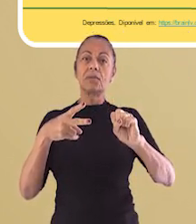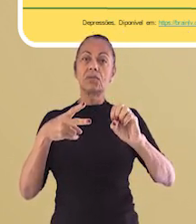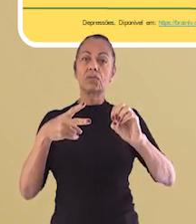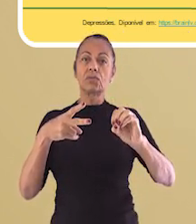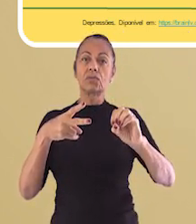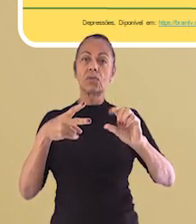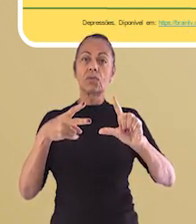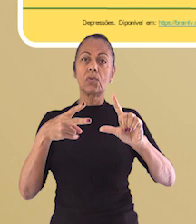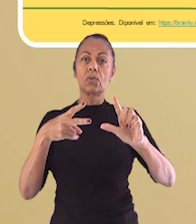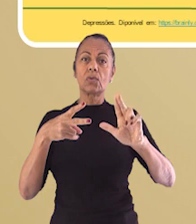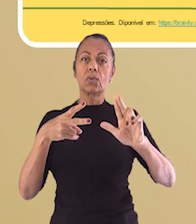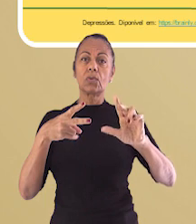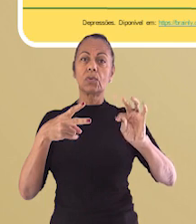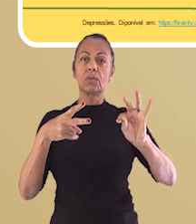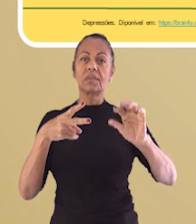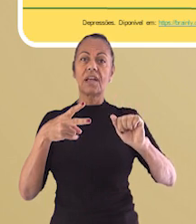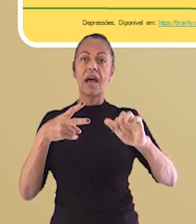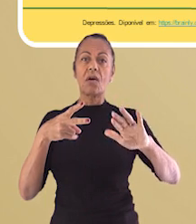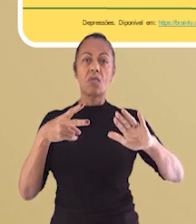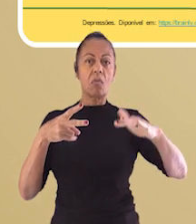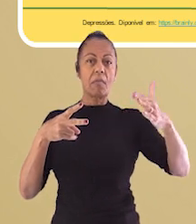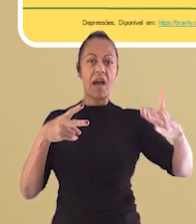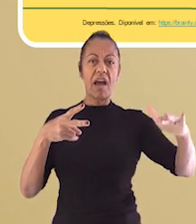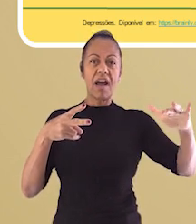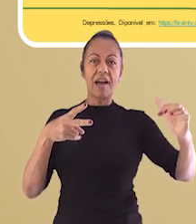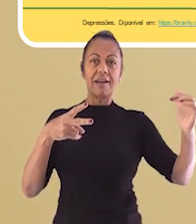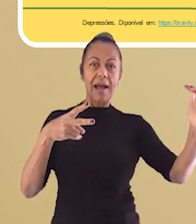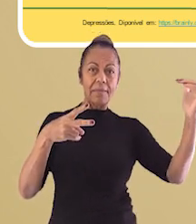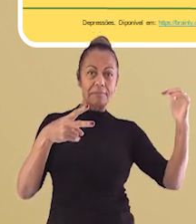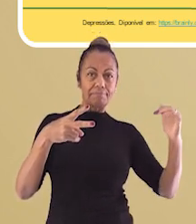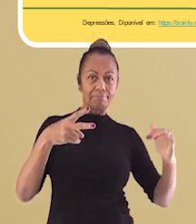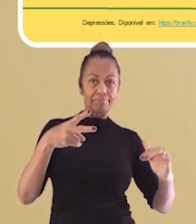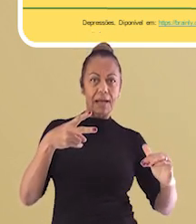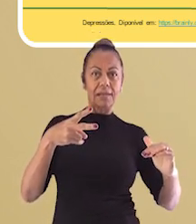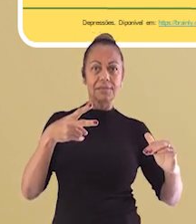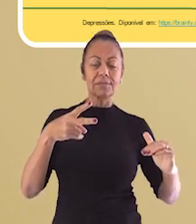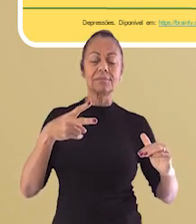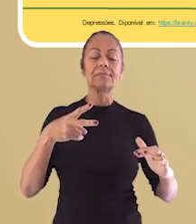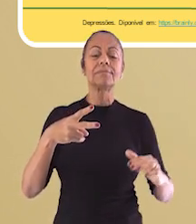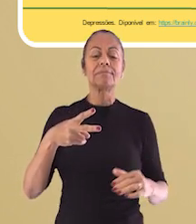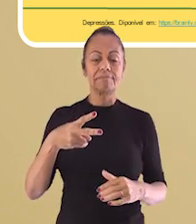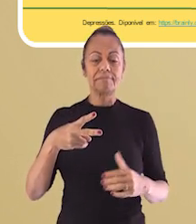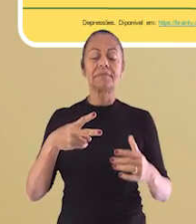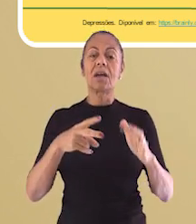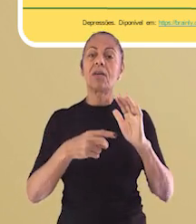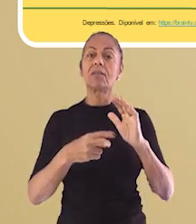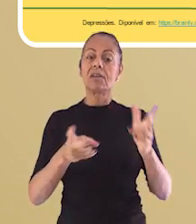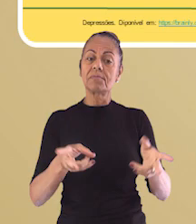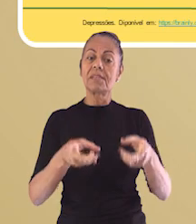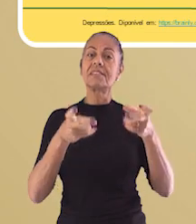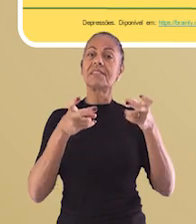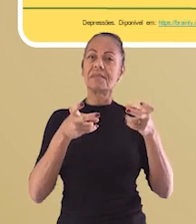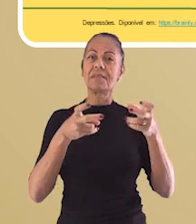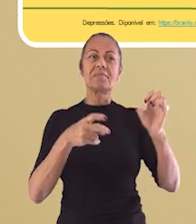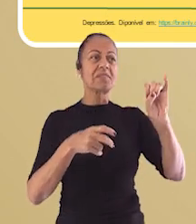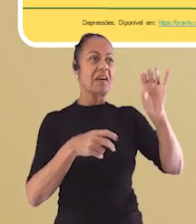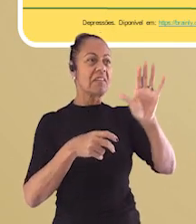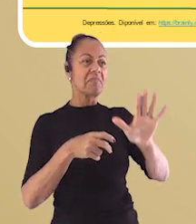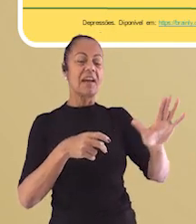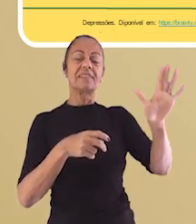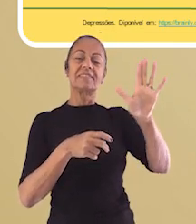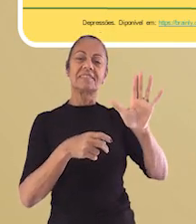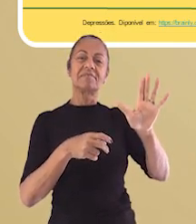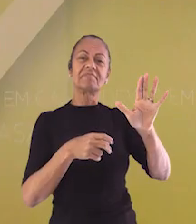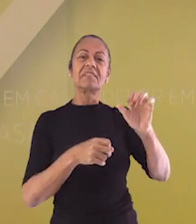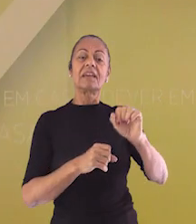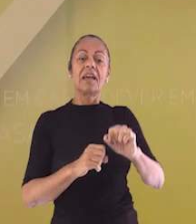esse rebaixamento está abaixo do nível do mar. Essa representação percebemos aqui na imagem do